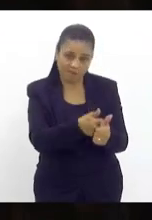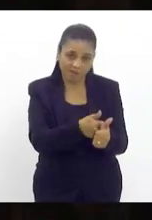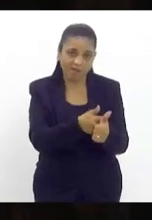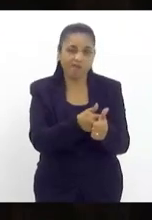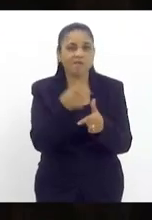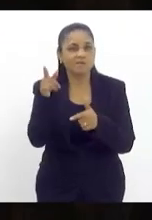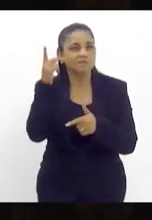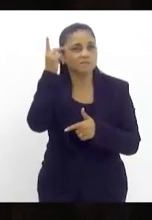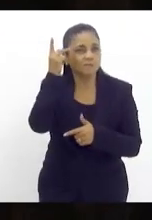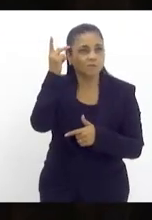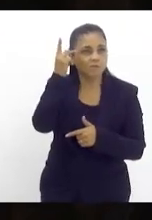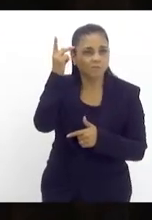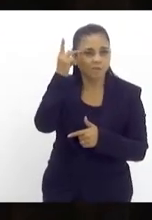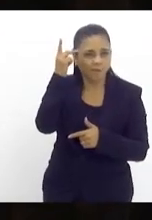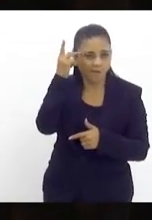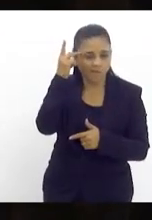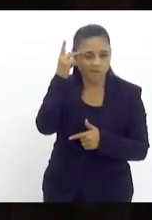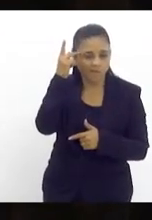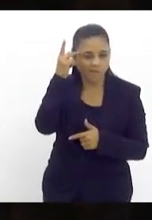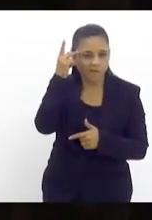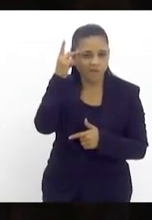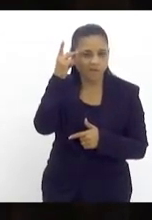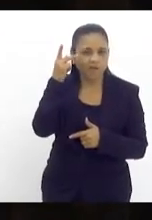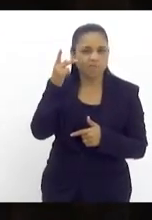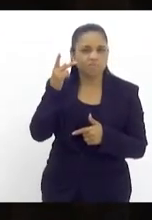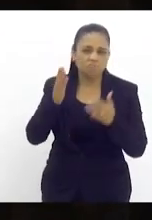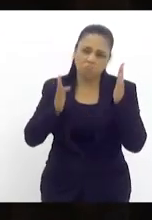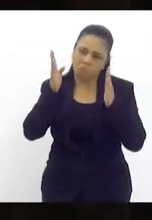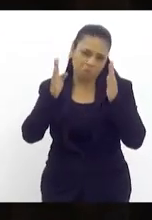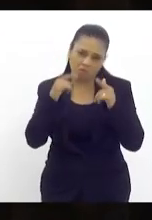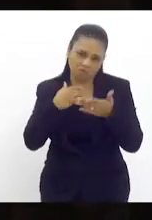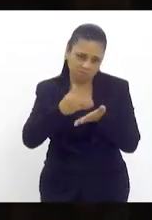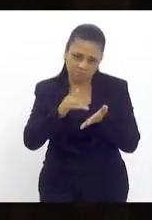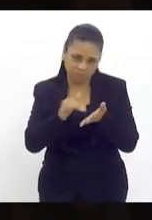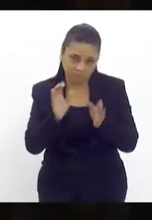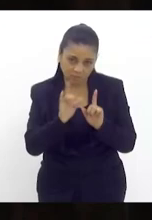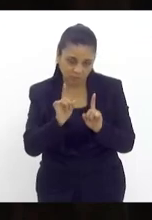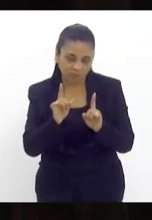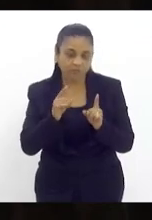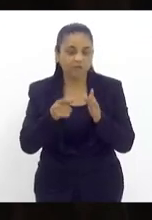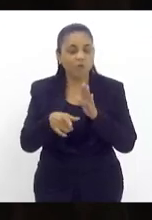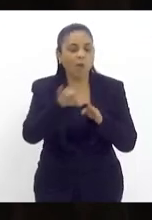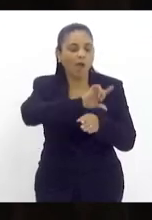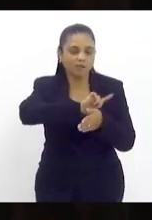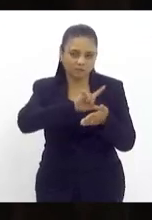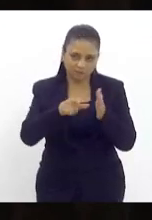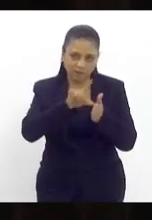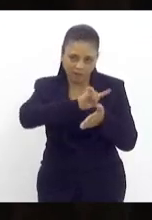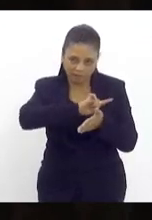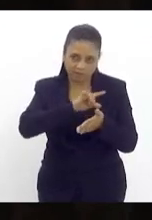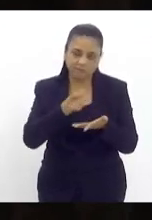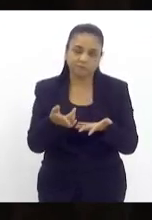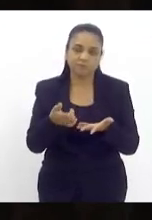São Paulo, não foi na minha época de secretária, mas antes, eu tive,